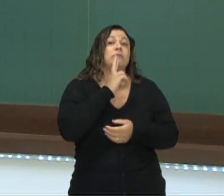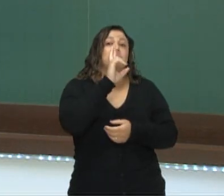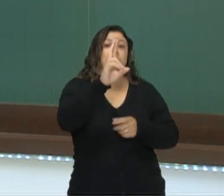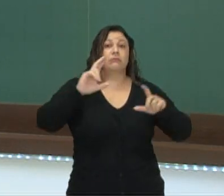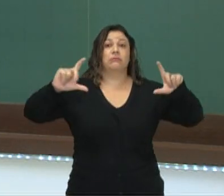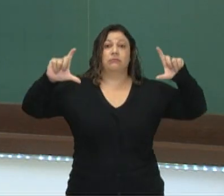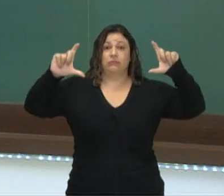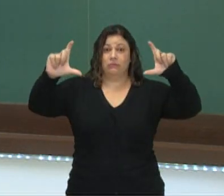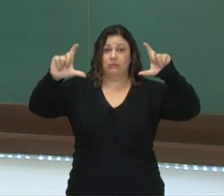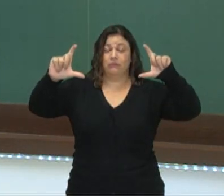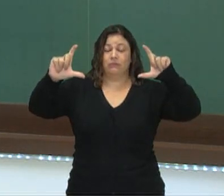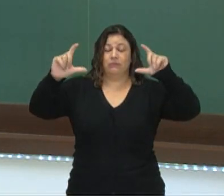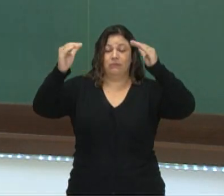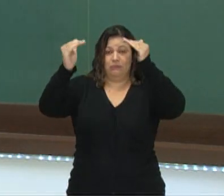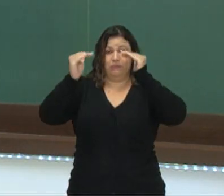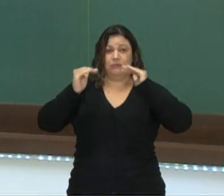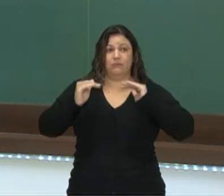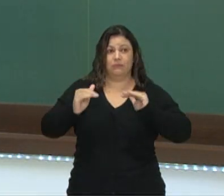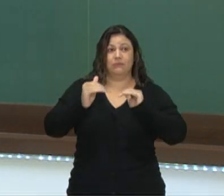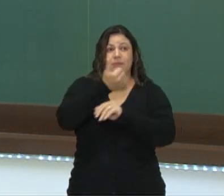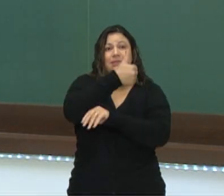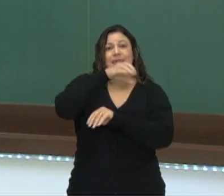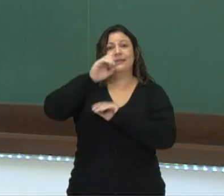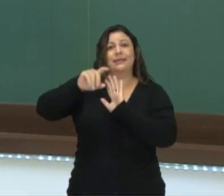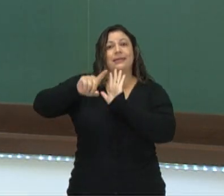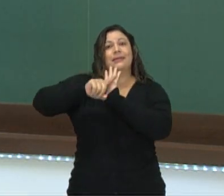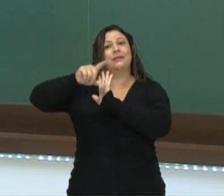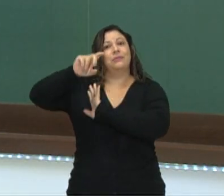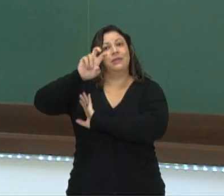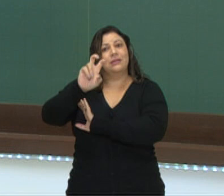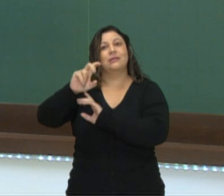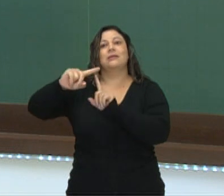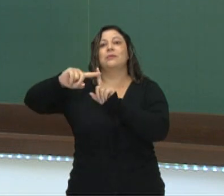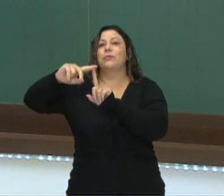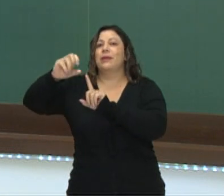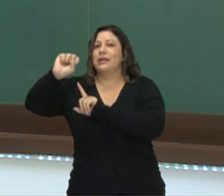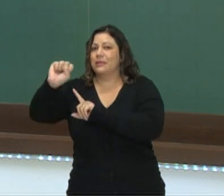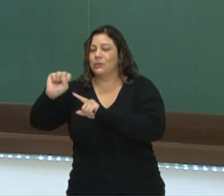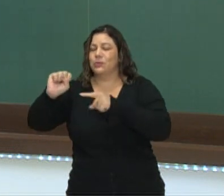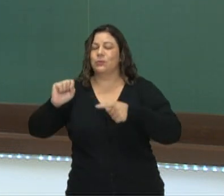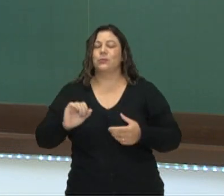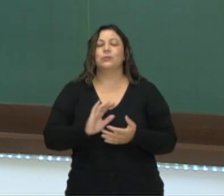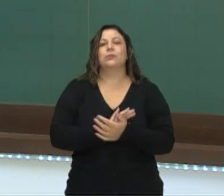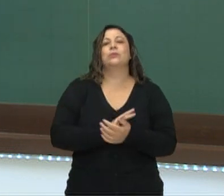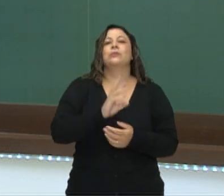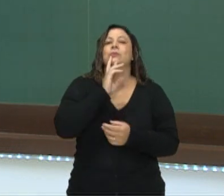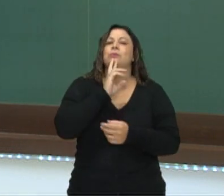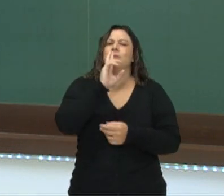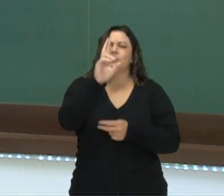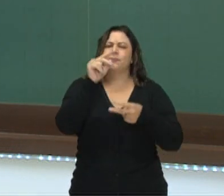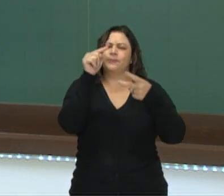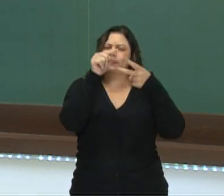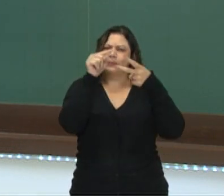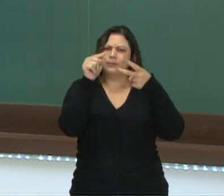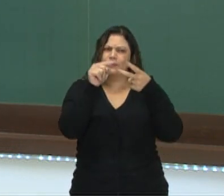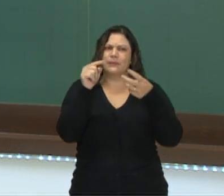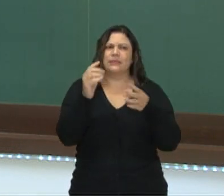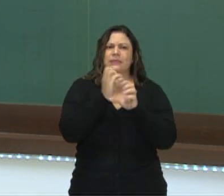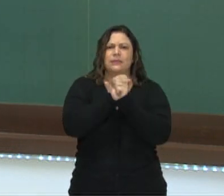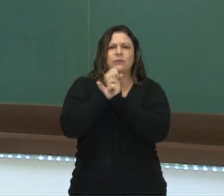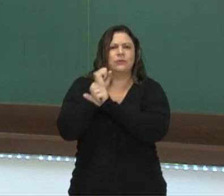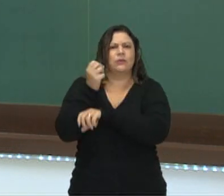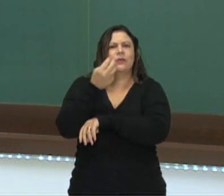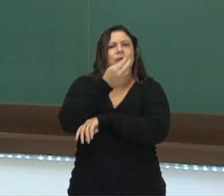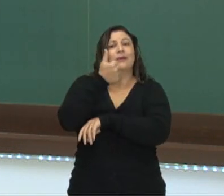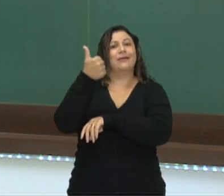dentro dos colchetes, que no caso é 10 menos 5 mais 8. 10 mais 8, 18, menos 5, 13.